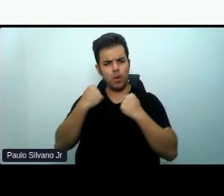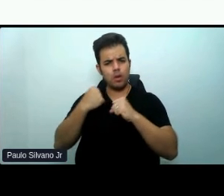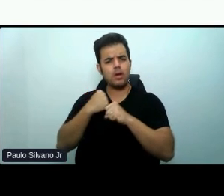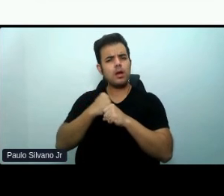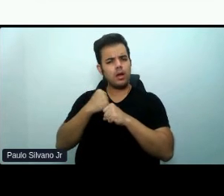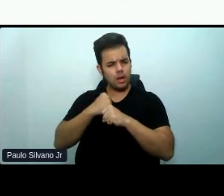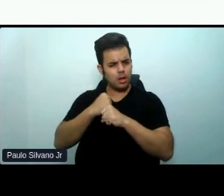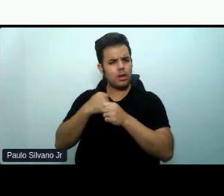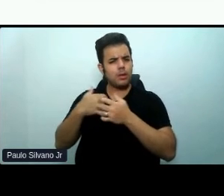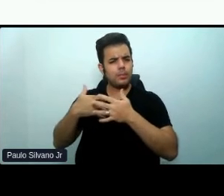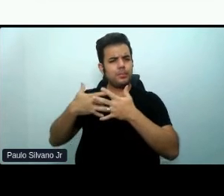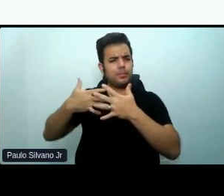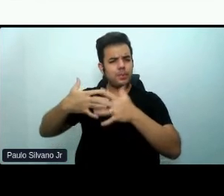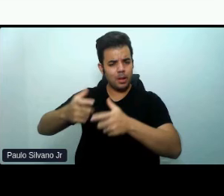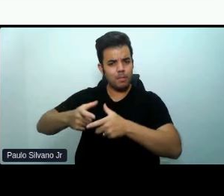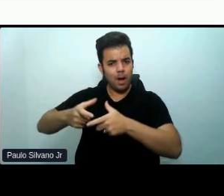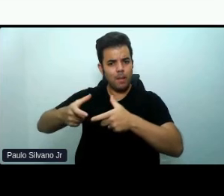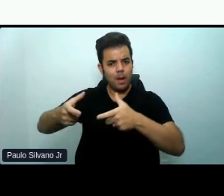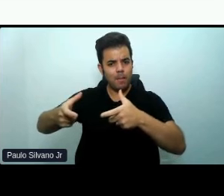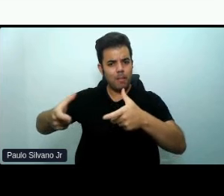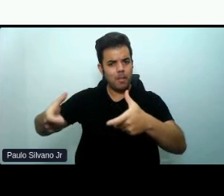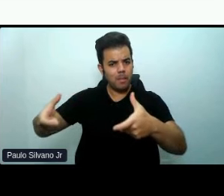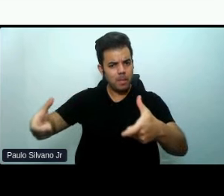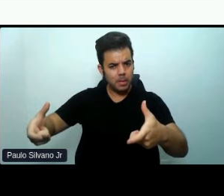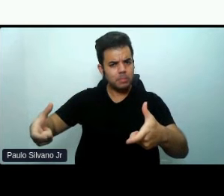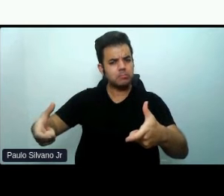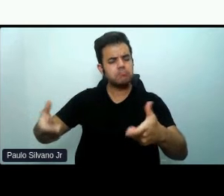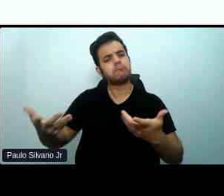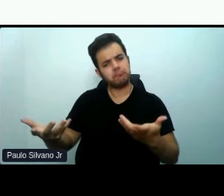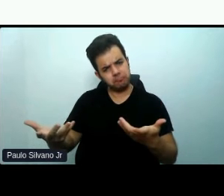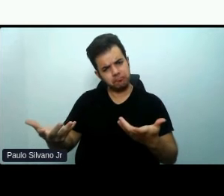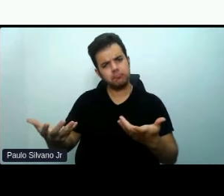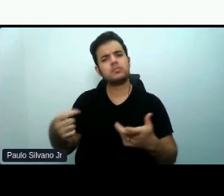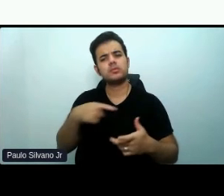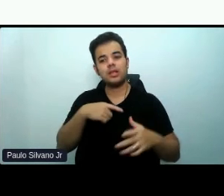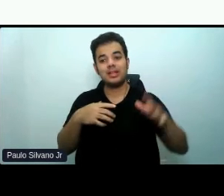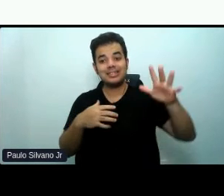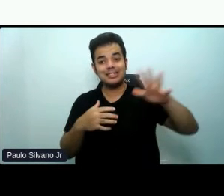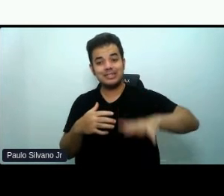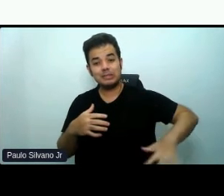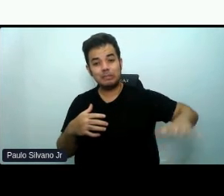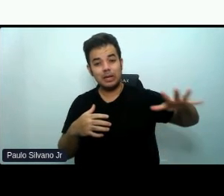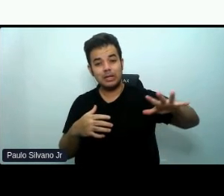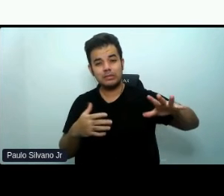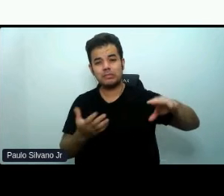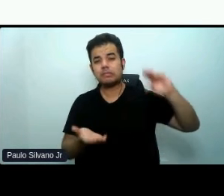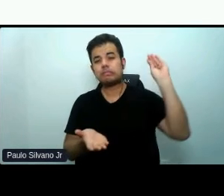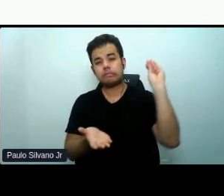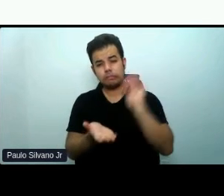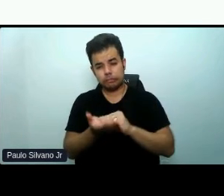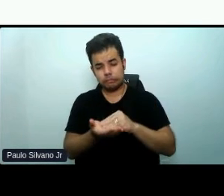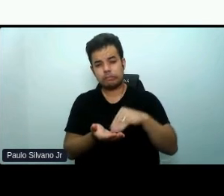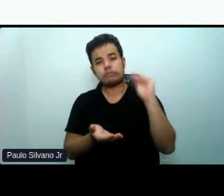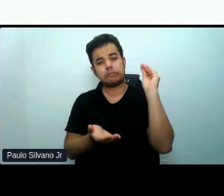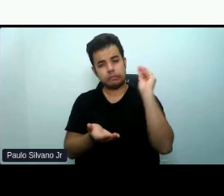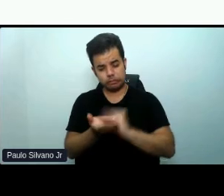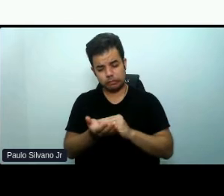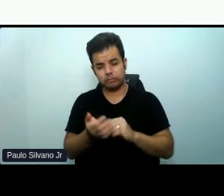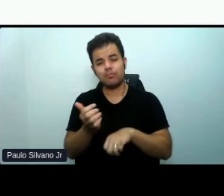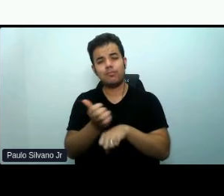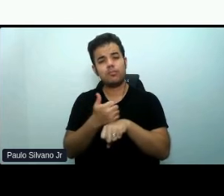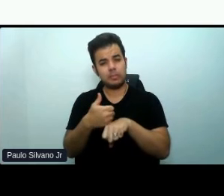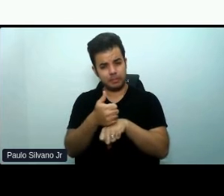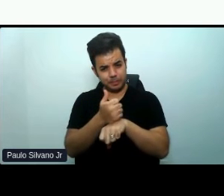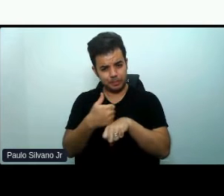desses anos consideravelmente, tem um espaço muito grande em algumas profissões que ainda não é preenchido por